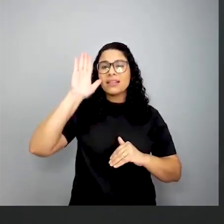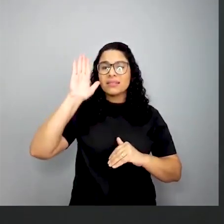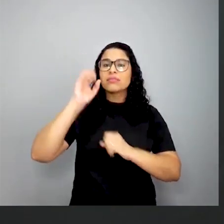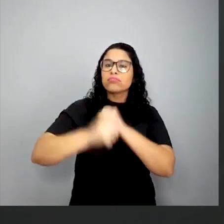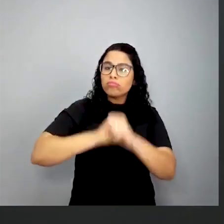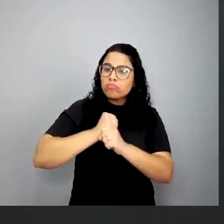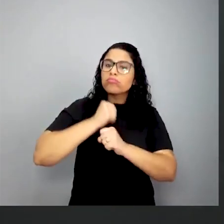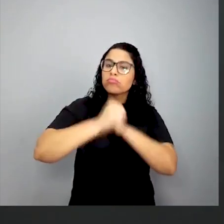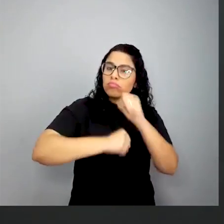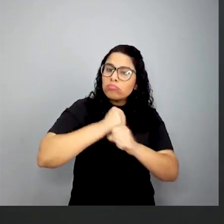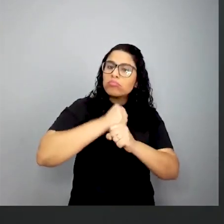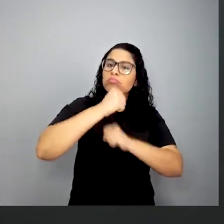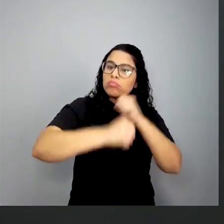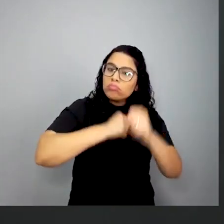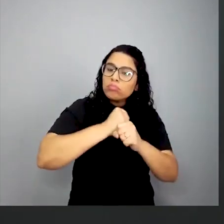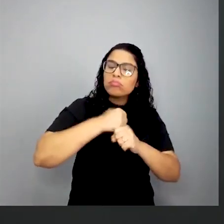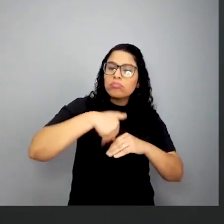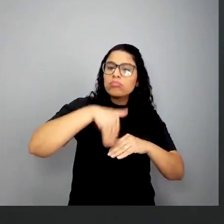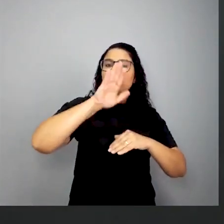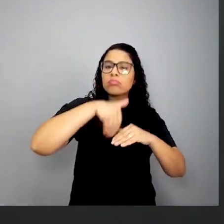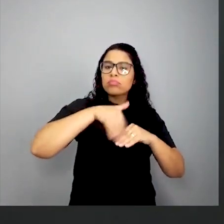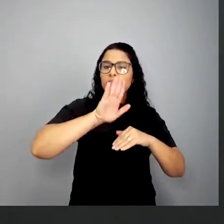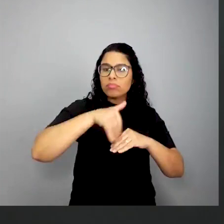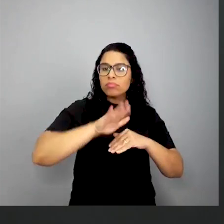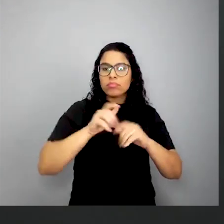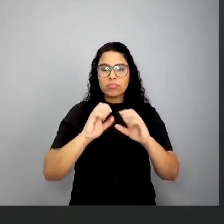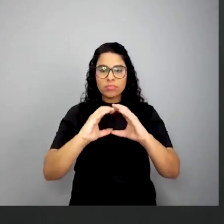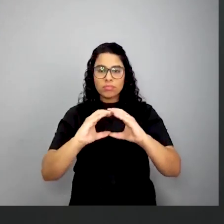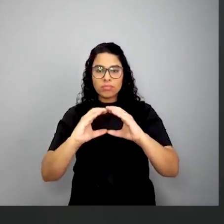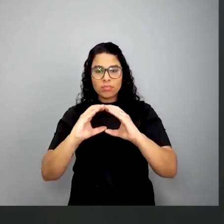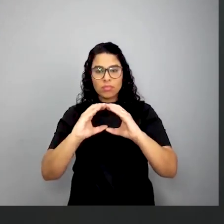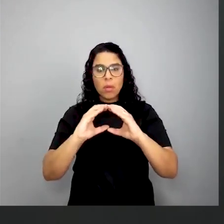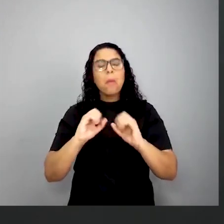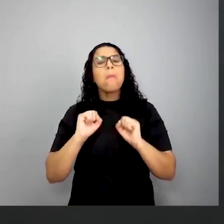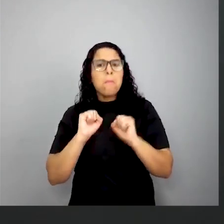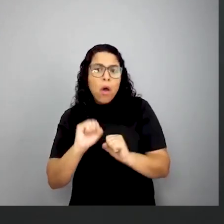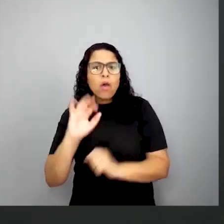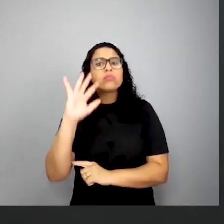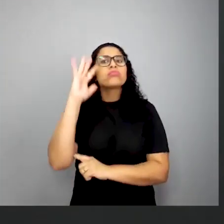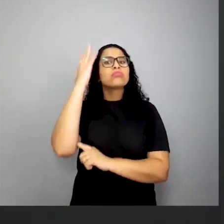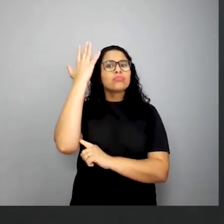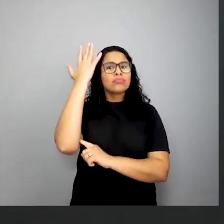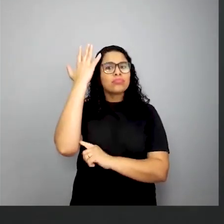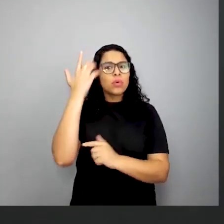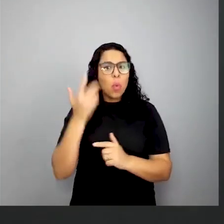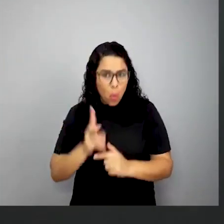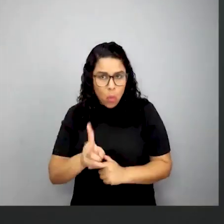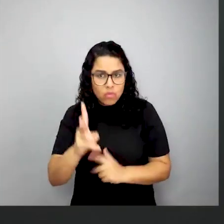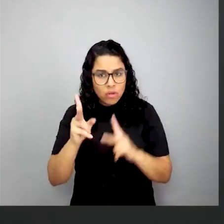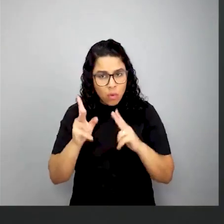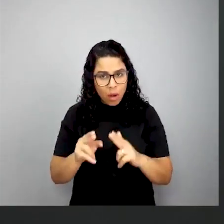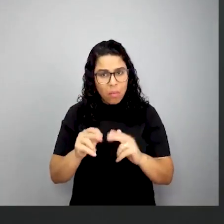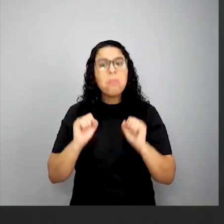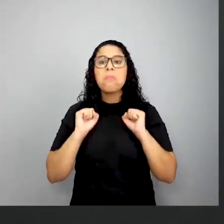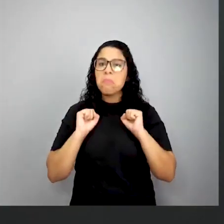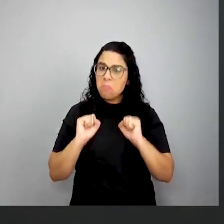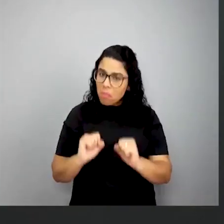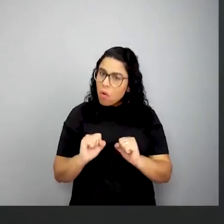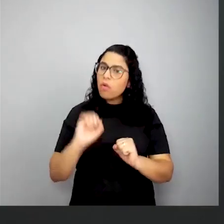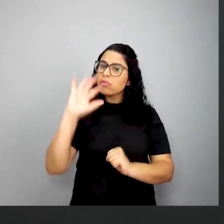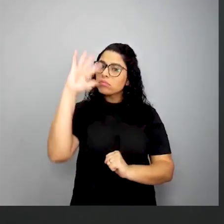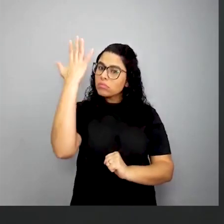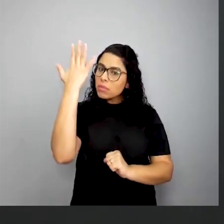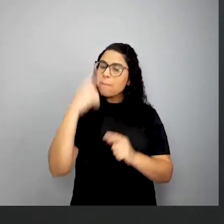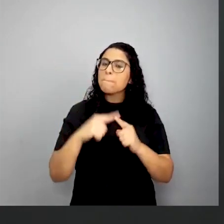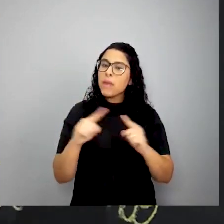ao alongamento. Pode ser que fique na boa? Pode ser, oremos. Porém, a chance de aumentar a miopia na adolescência